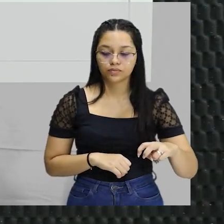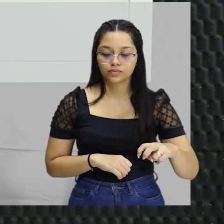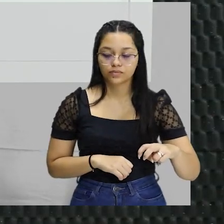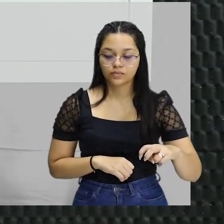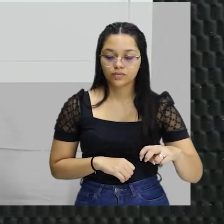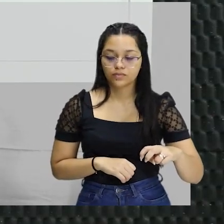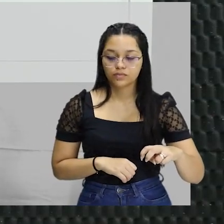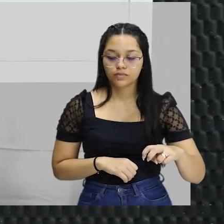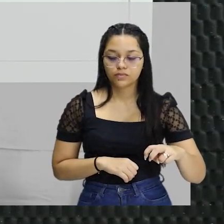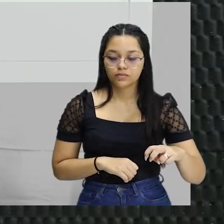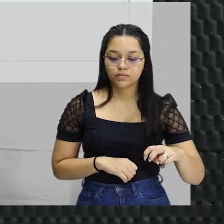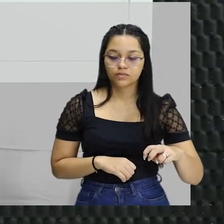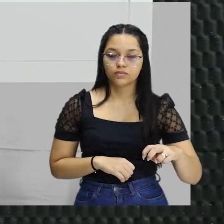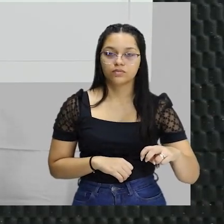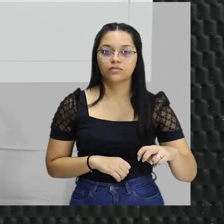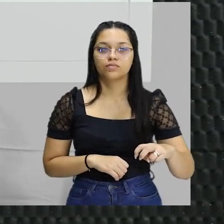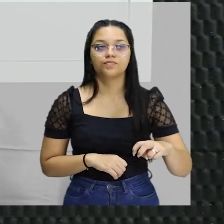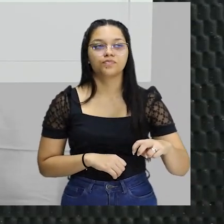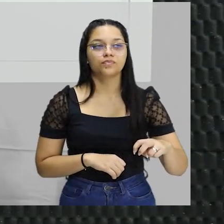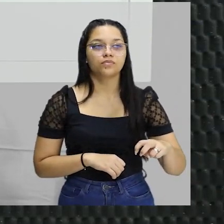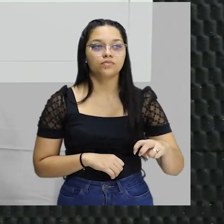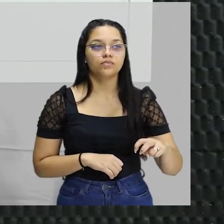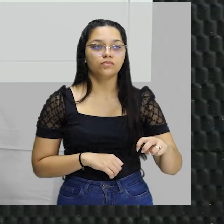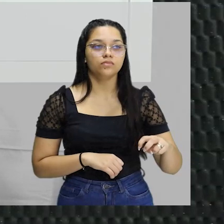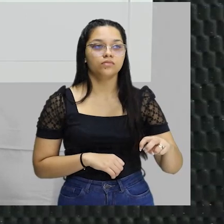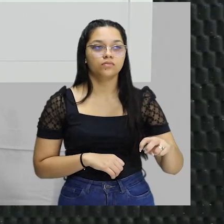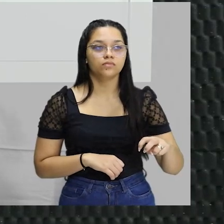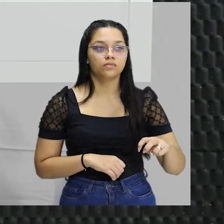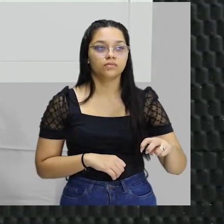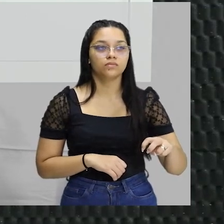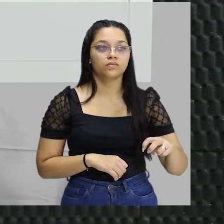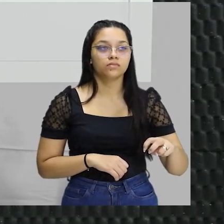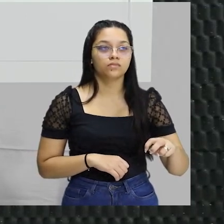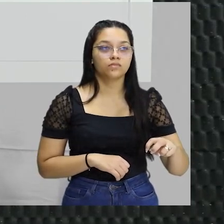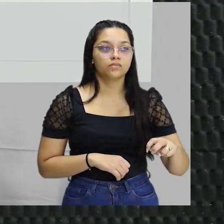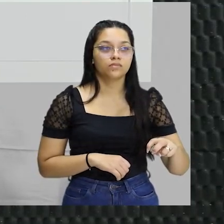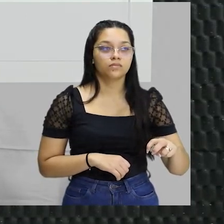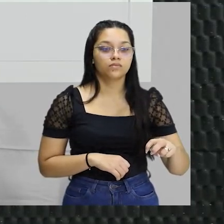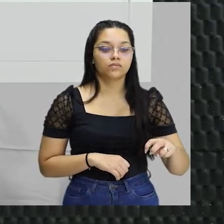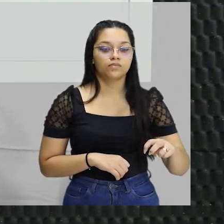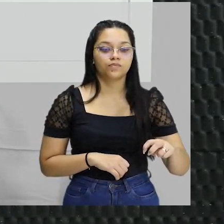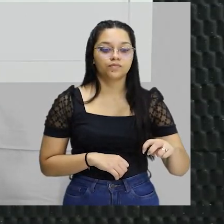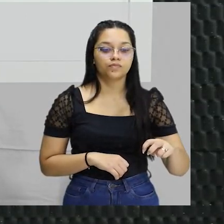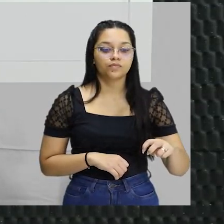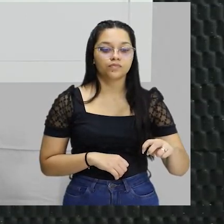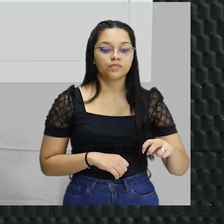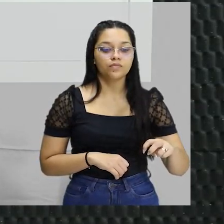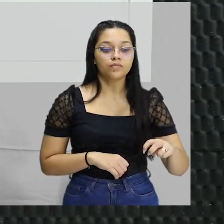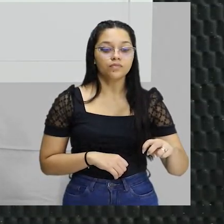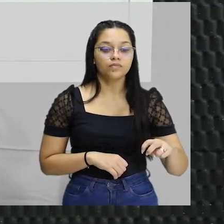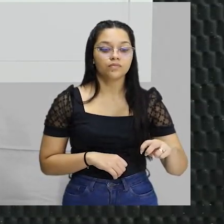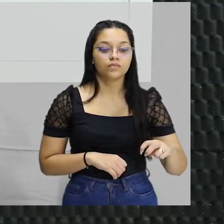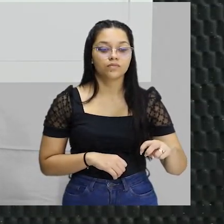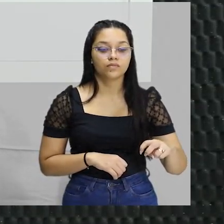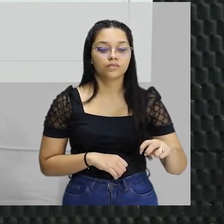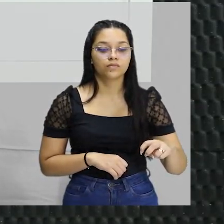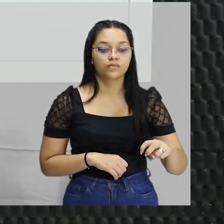Então isso aqui vai ser, vamos chamar de uma força normal, por exemplo, a força